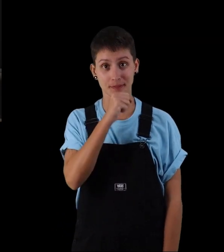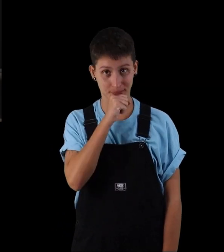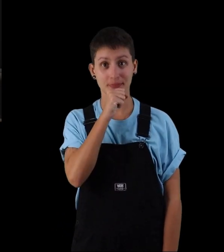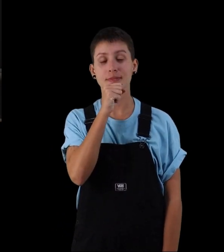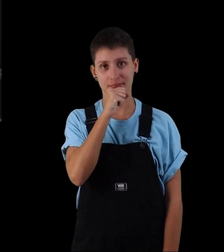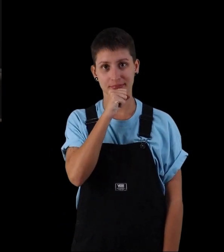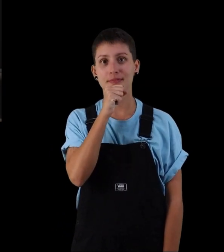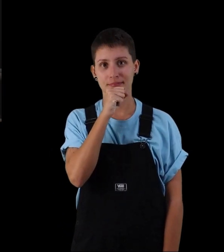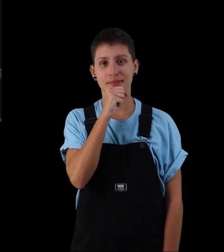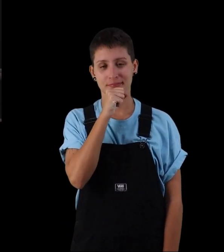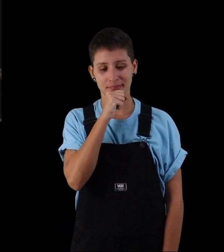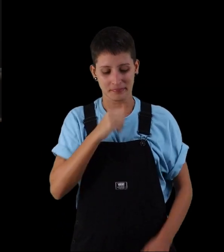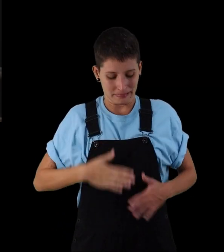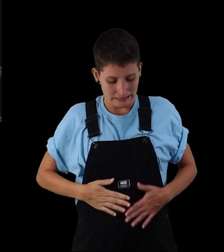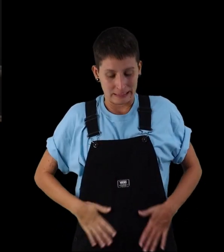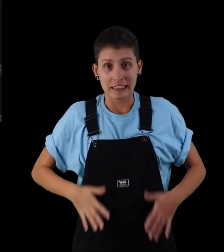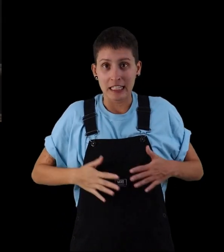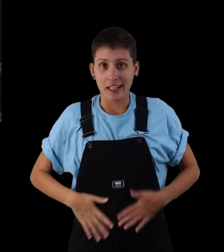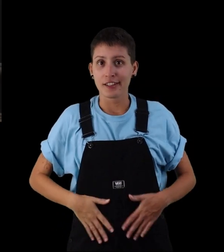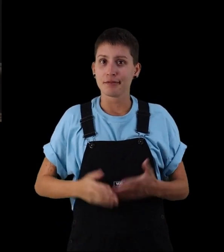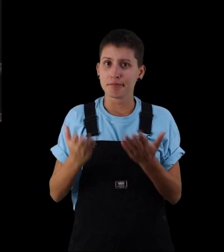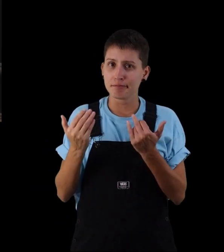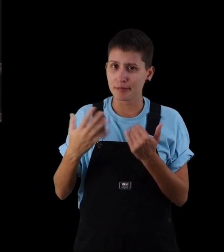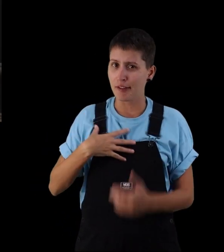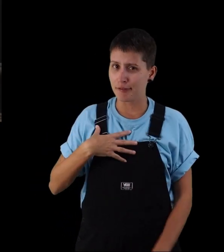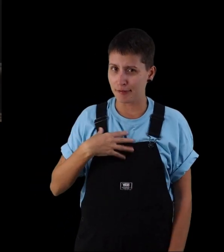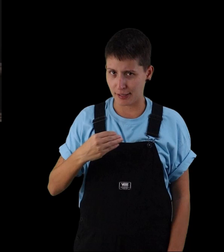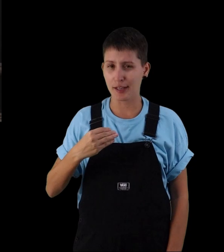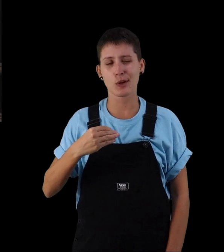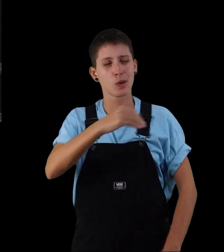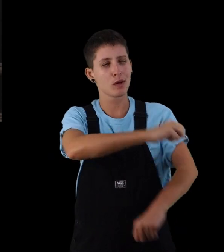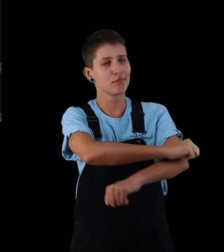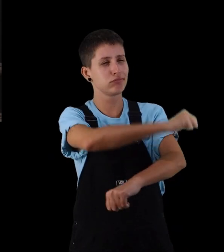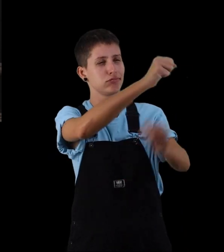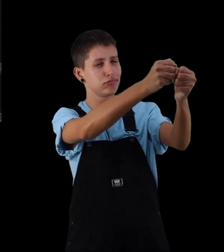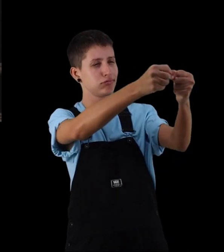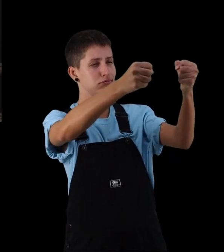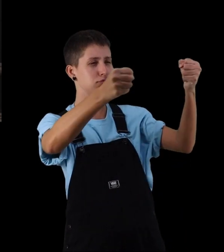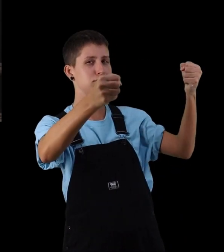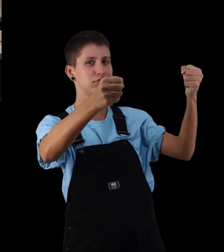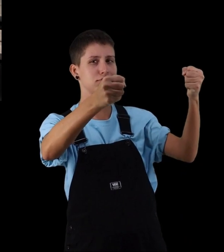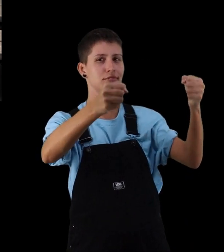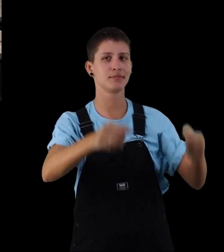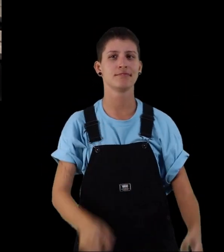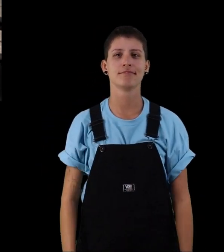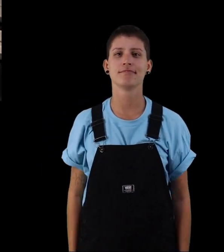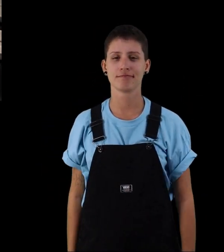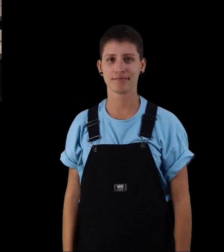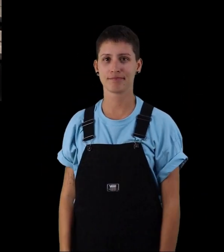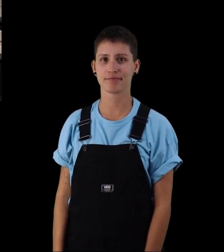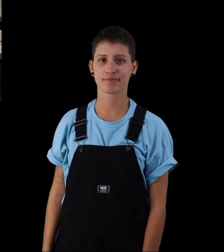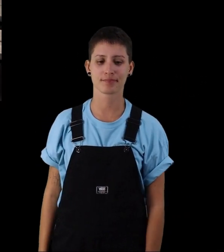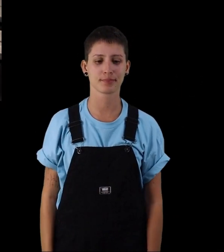A mãe entrou secando as mãos no avental, chamou o pequeno, abriu a janela.